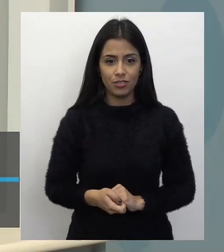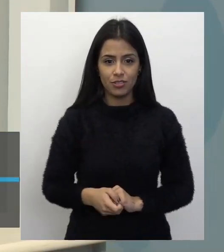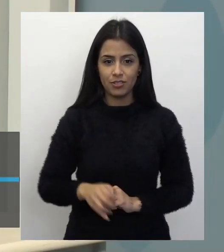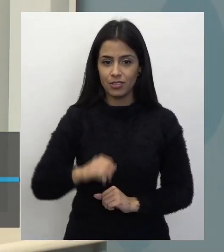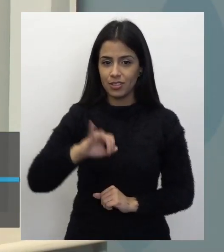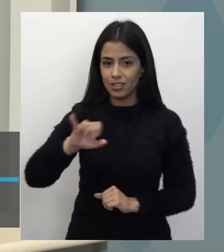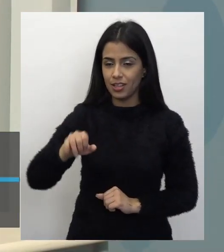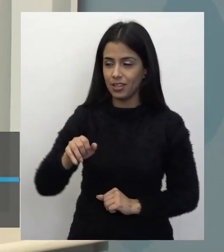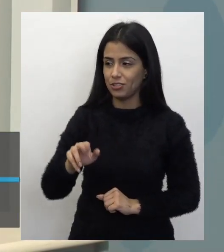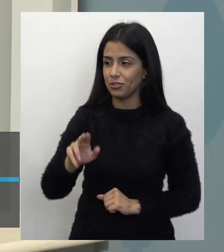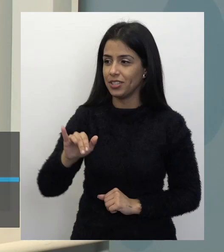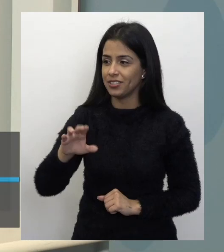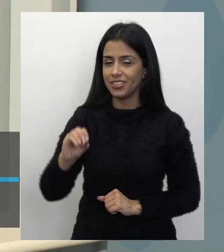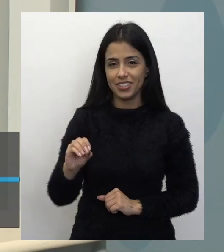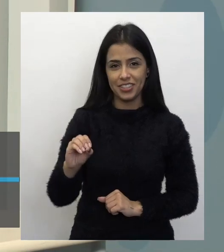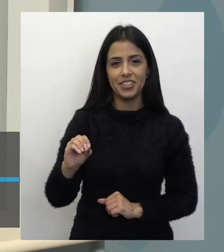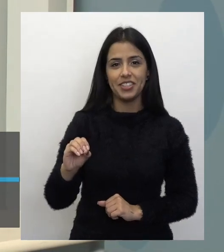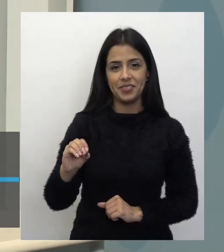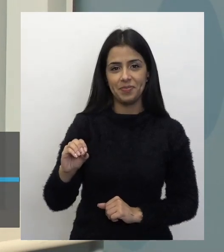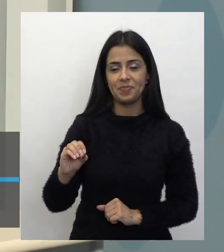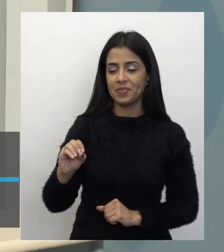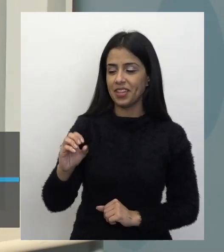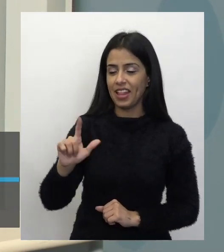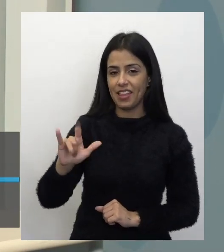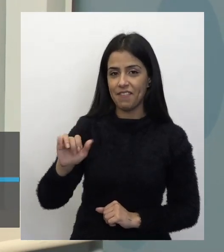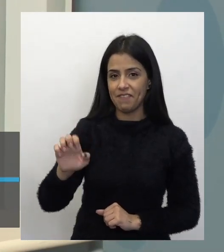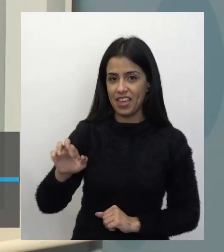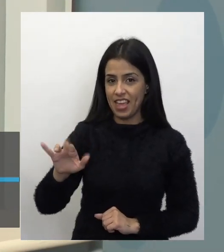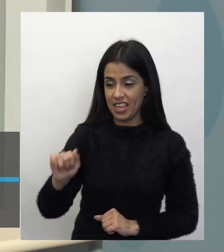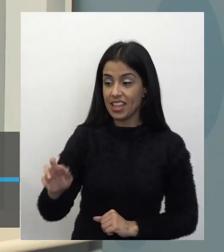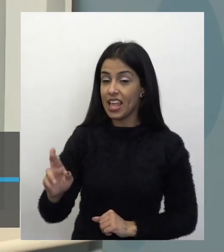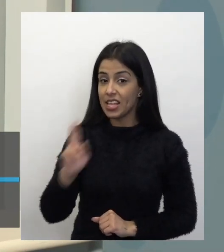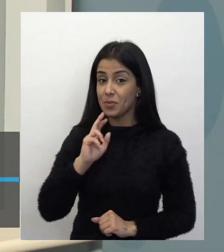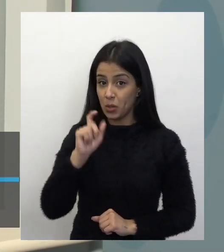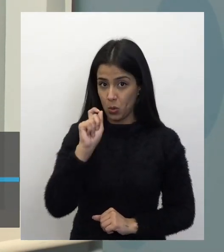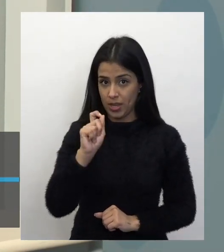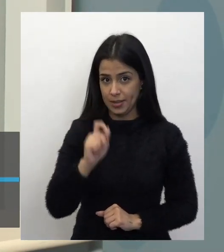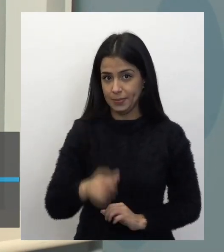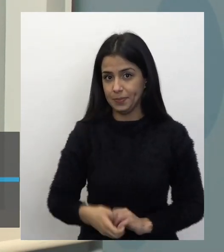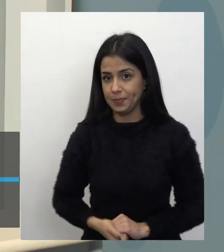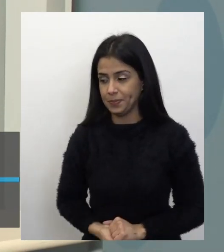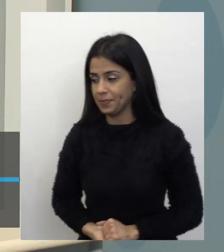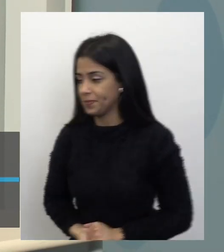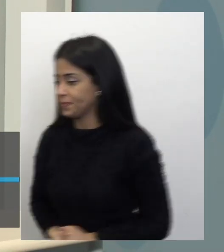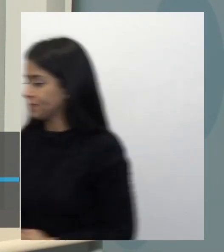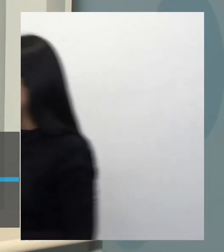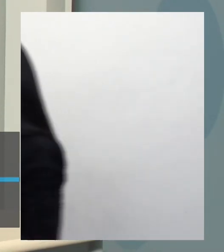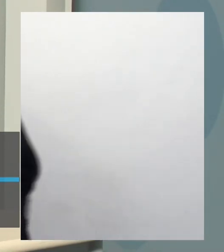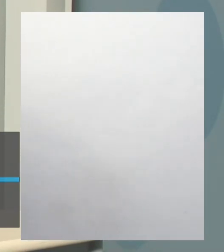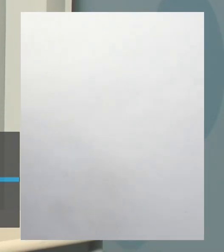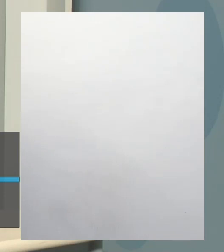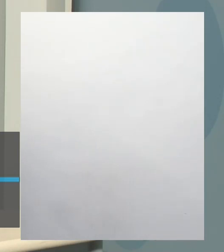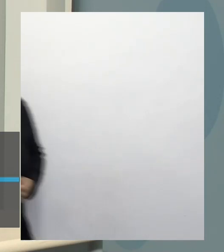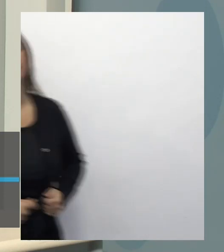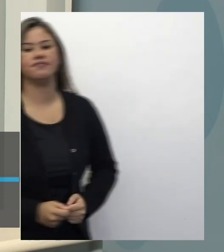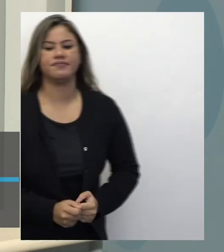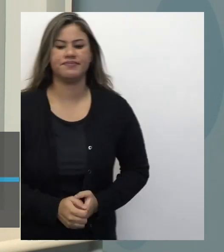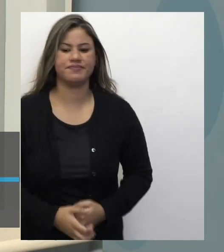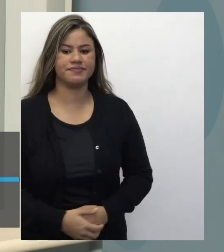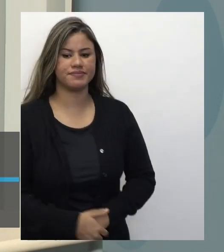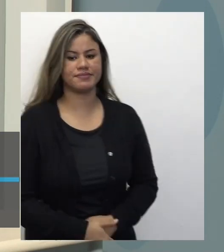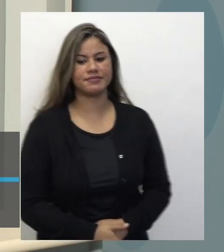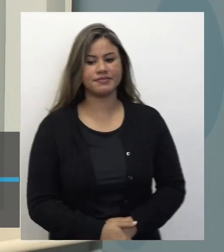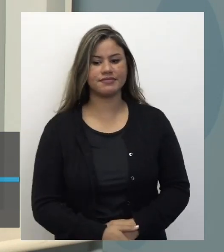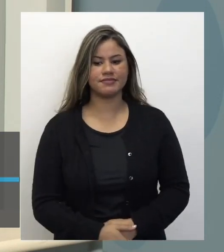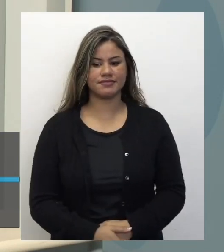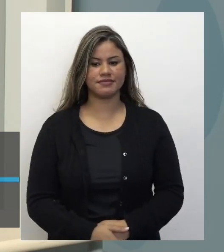Júlia Oliveira, então ela está respondendo assim, ó, inclusive tem relação com o que a professora acabou de explicar. Então podemos